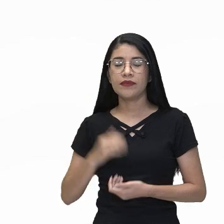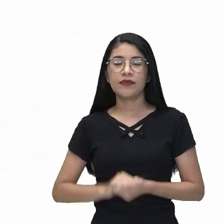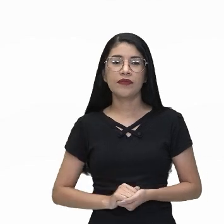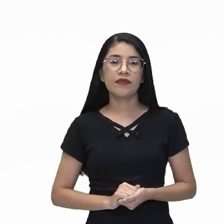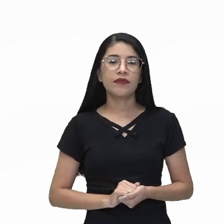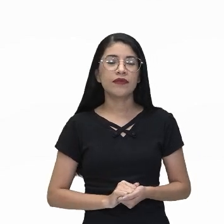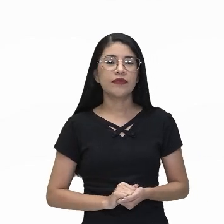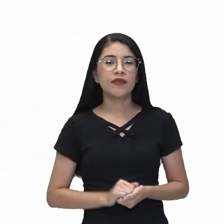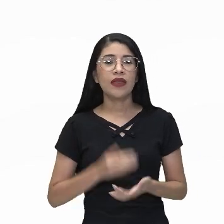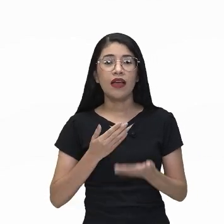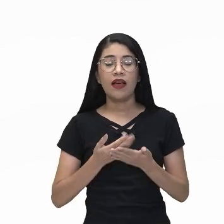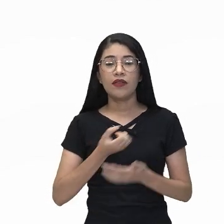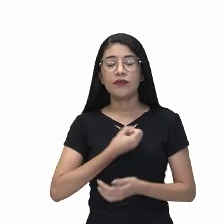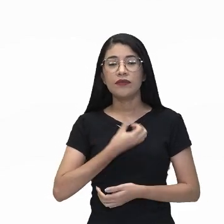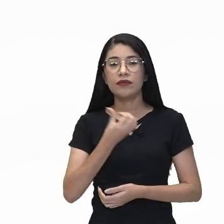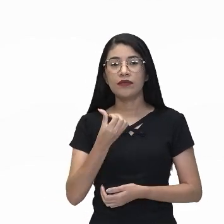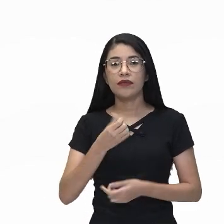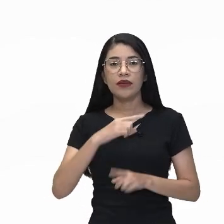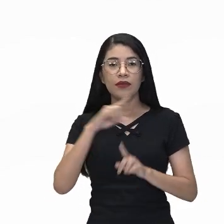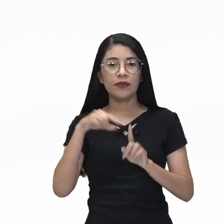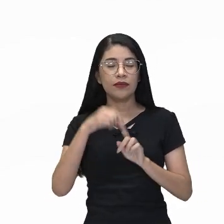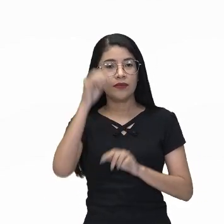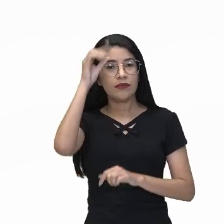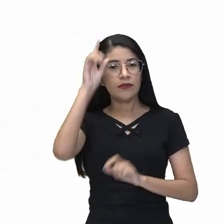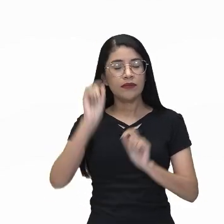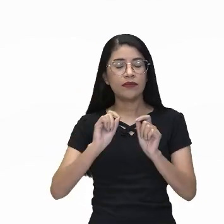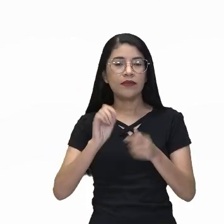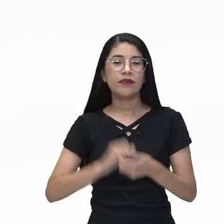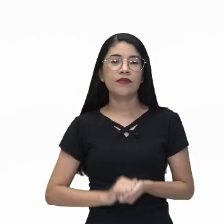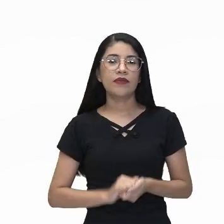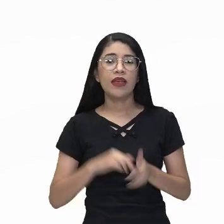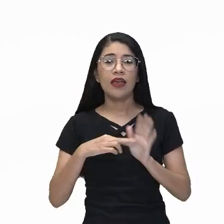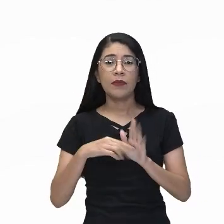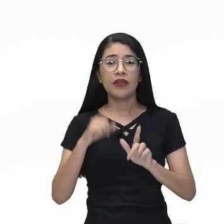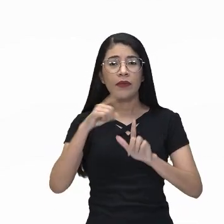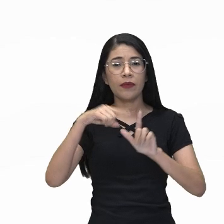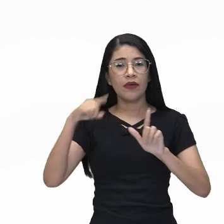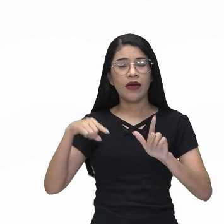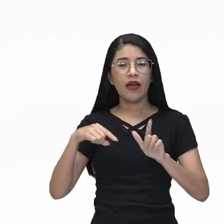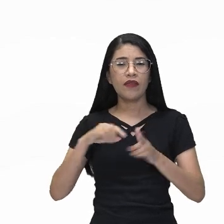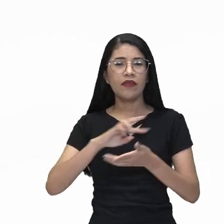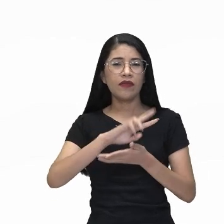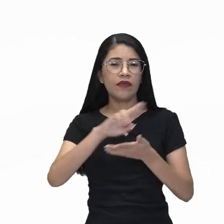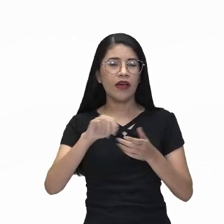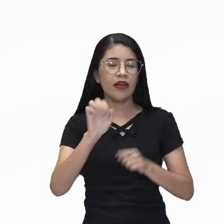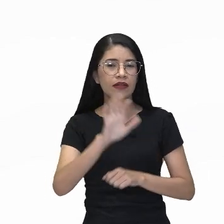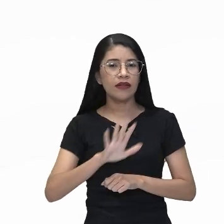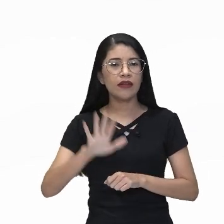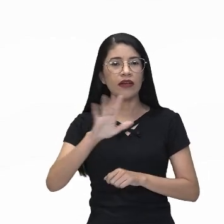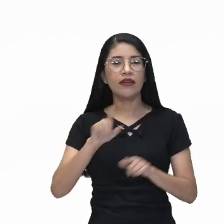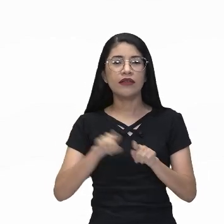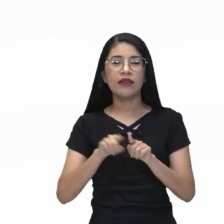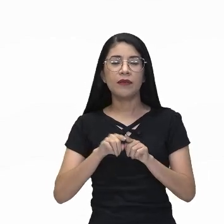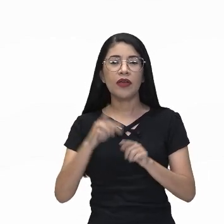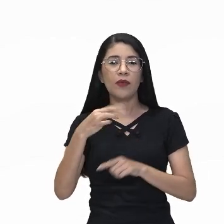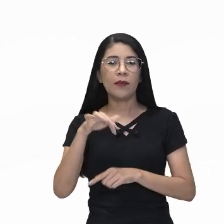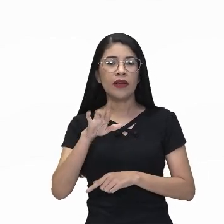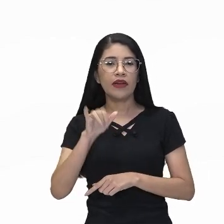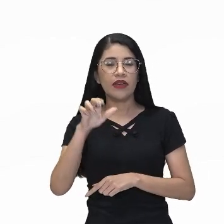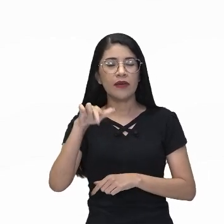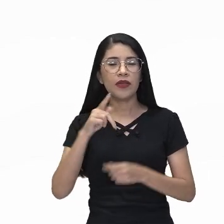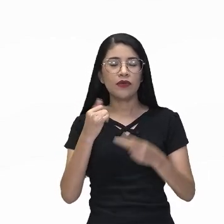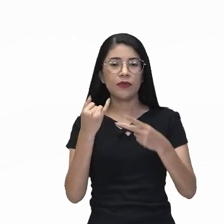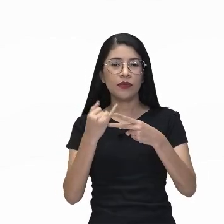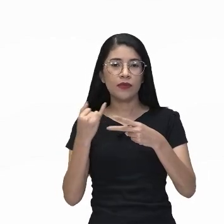Temos aí, então, aula de número 6, objeto de conhecimento, representação gráfica da variação da área e do perímetro de um